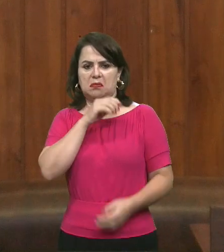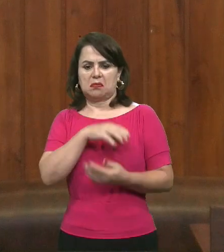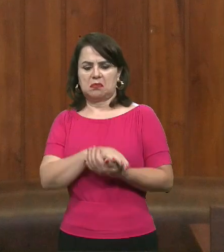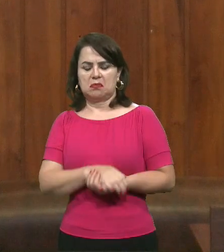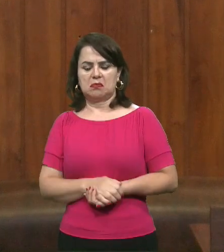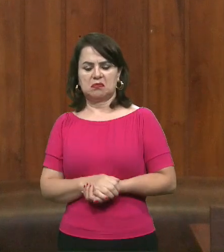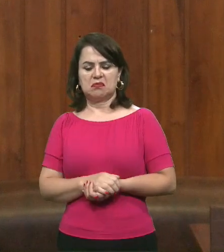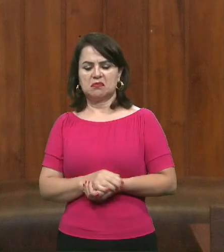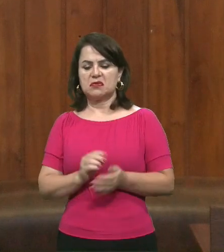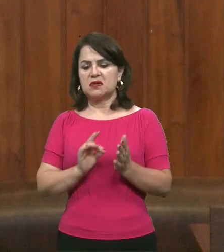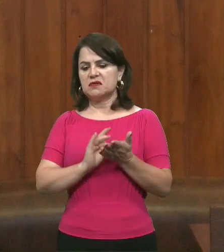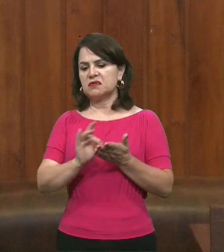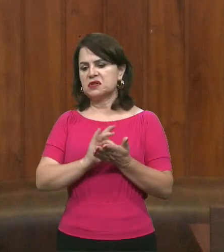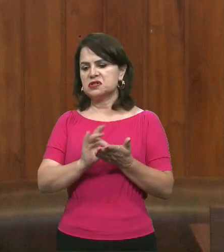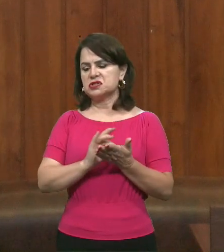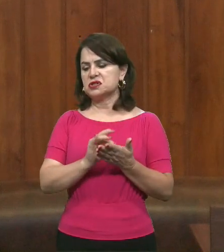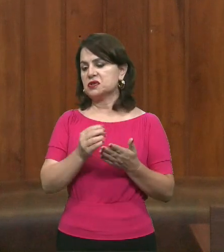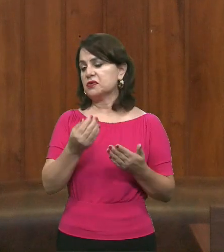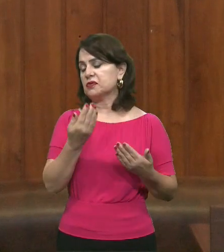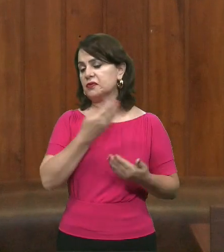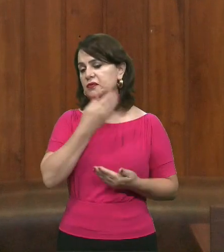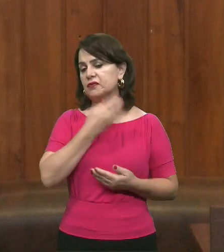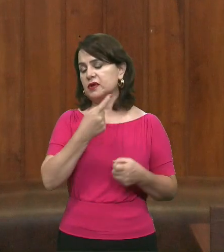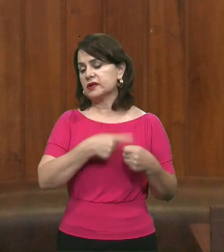fechados, enquanto a nossa cidade vai afundando e as